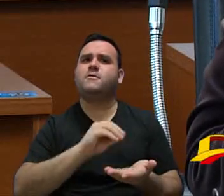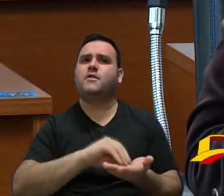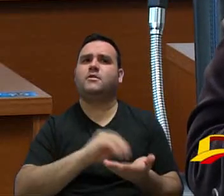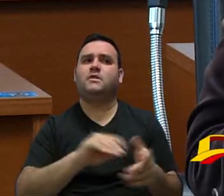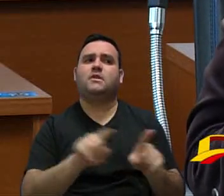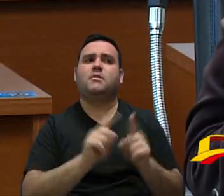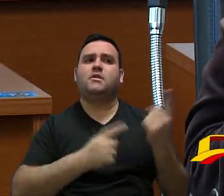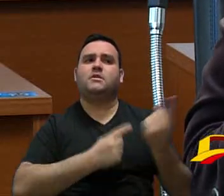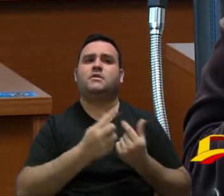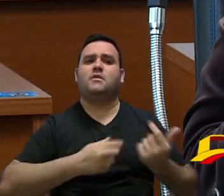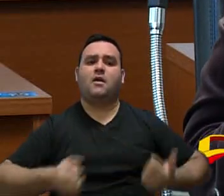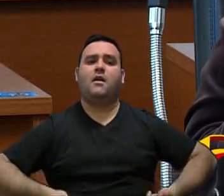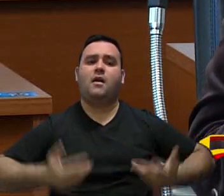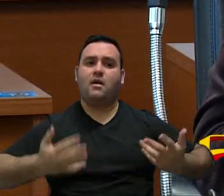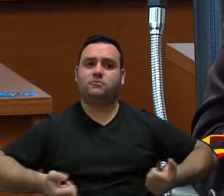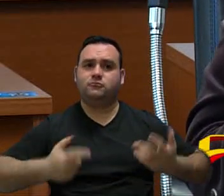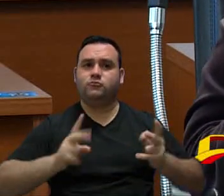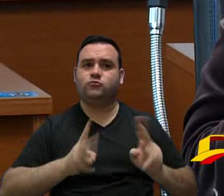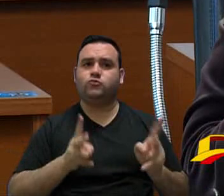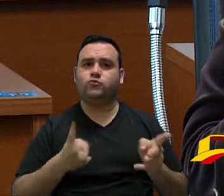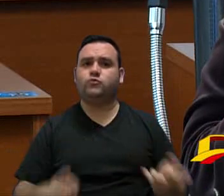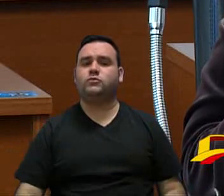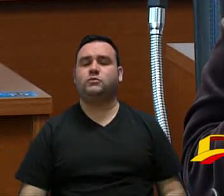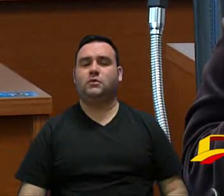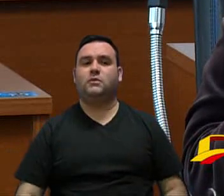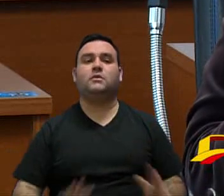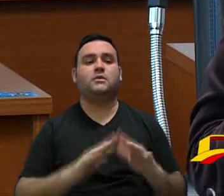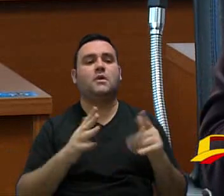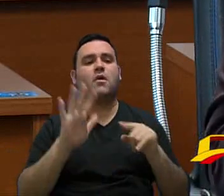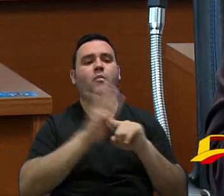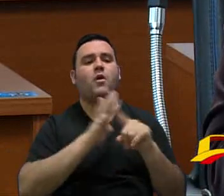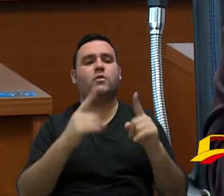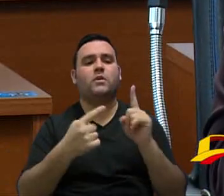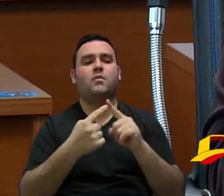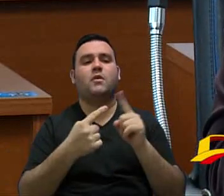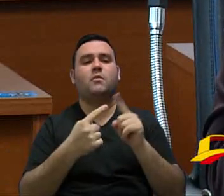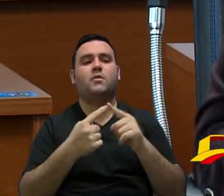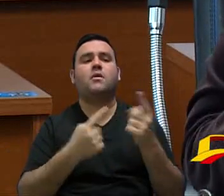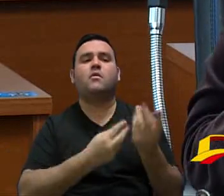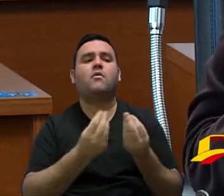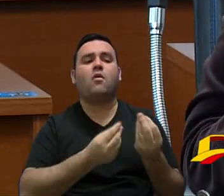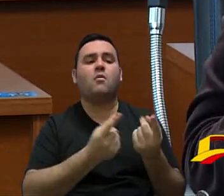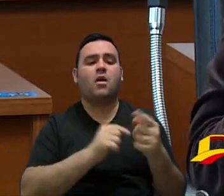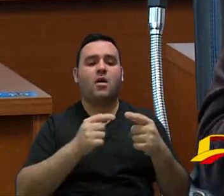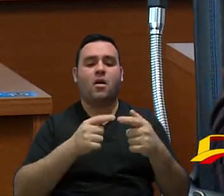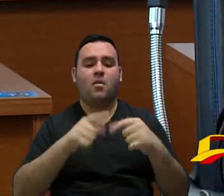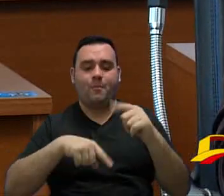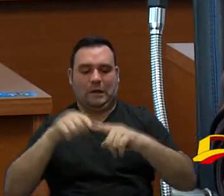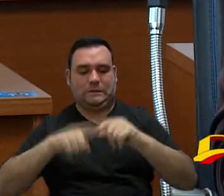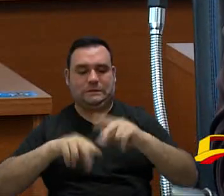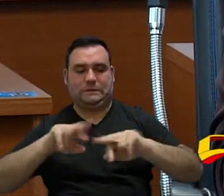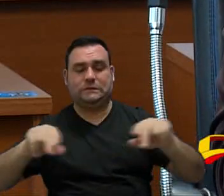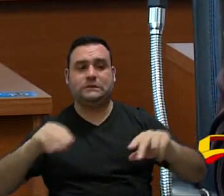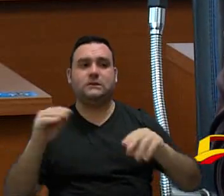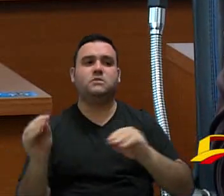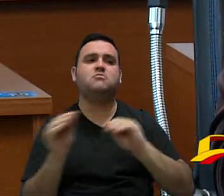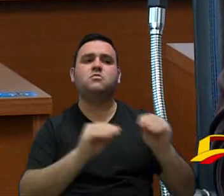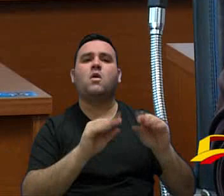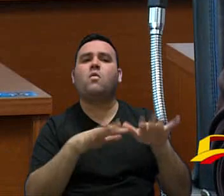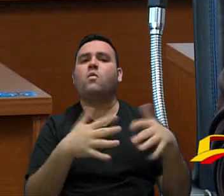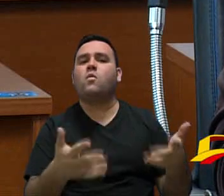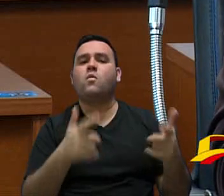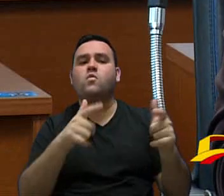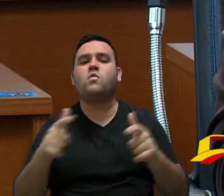sendo e o gasto está acontecendo então a primeira pergunta é de onde para onde irão os equipamentos ea segunda com relação a